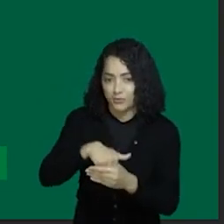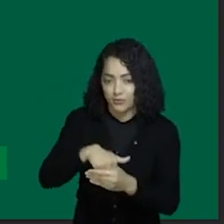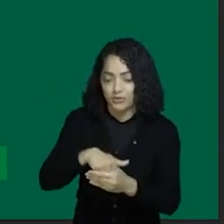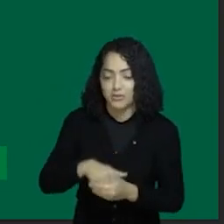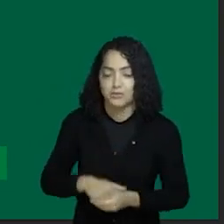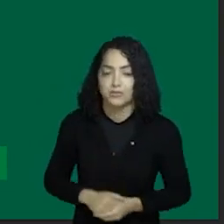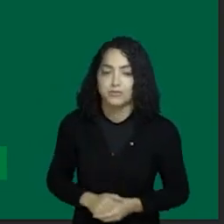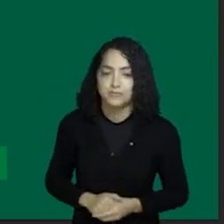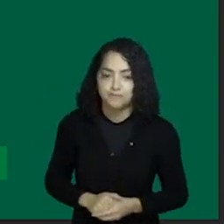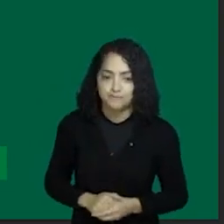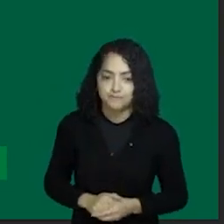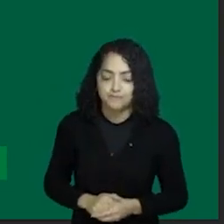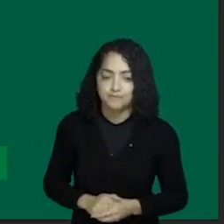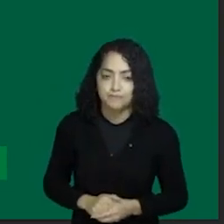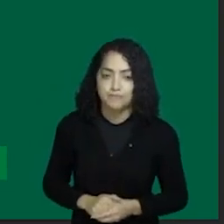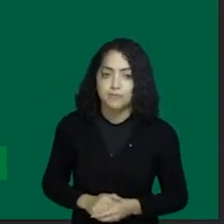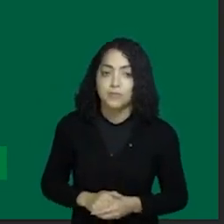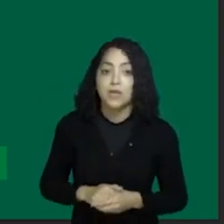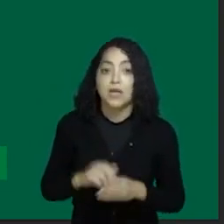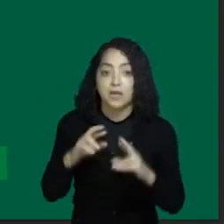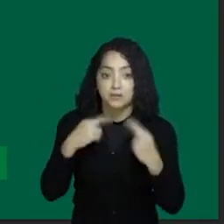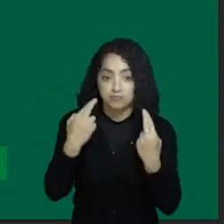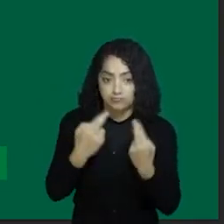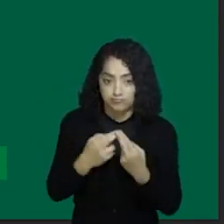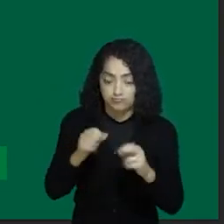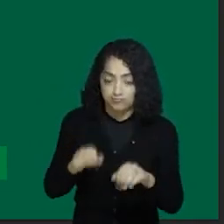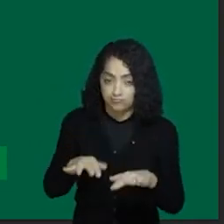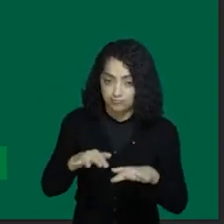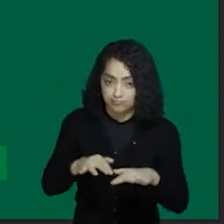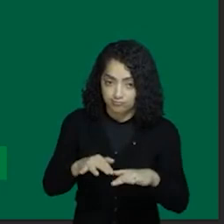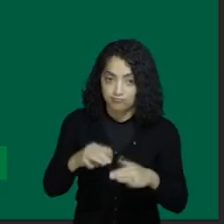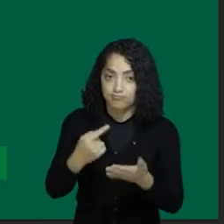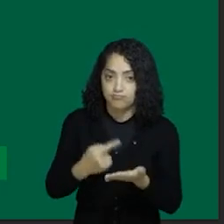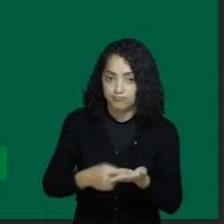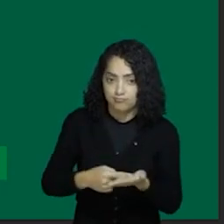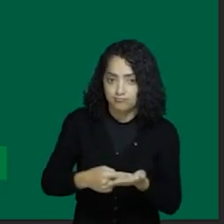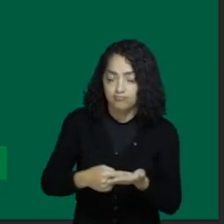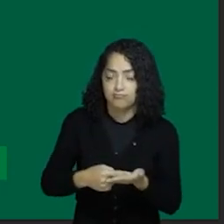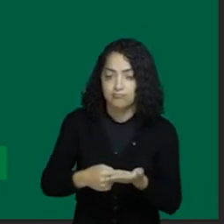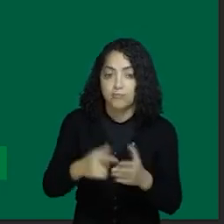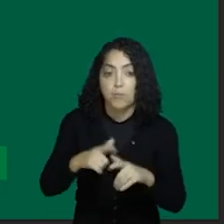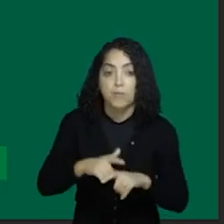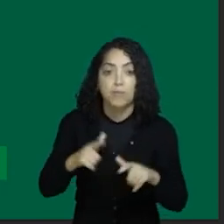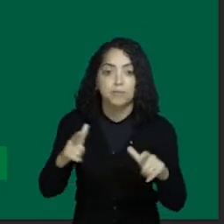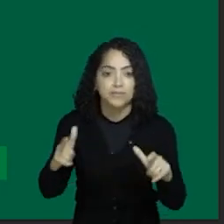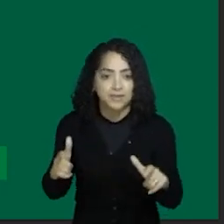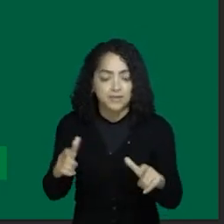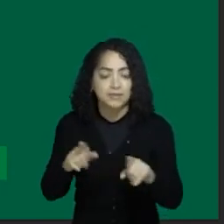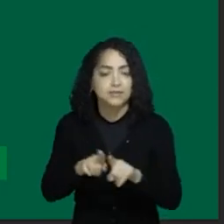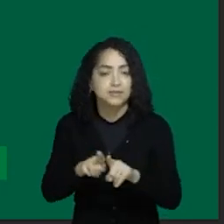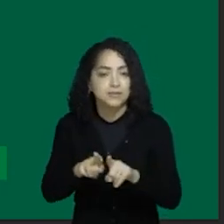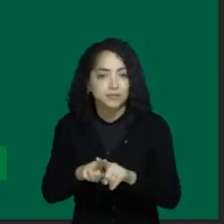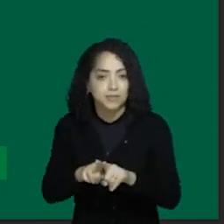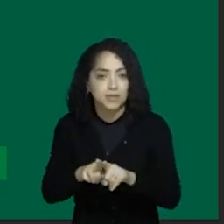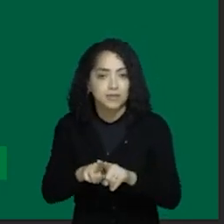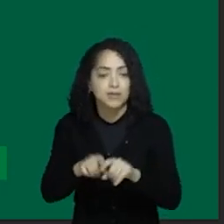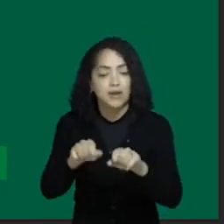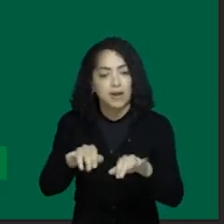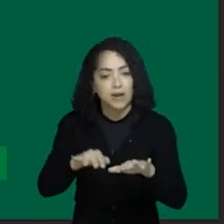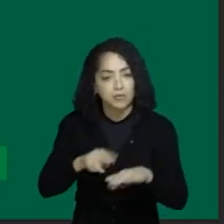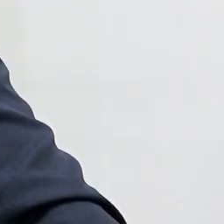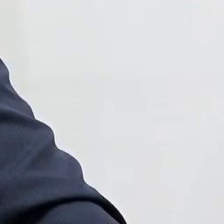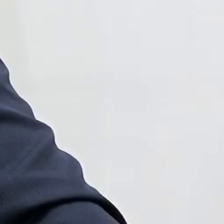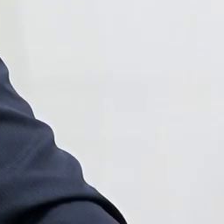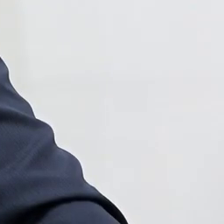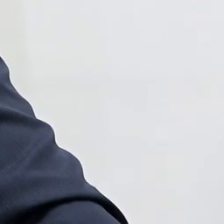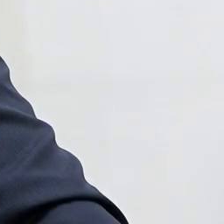reuniões ordinárias, extraordinárias, reuniões ampliadas e também audiências públicas da